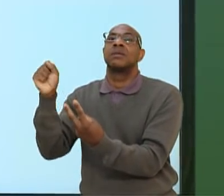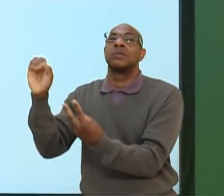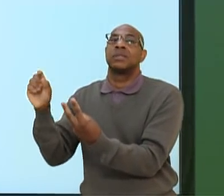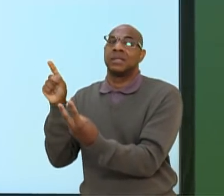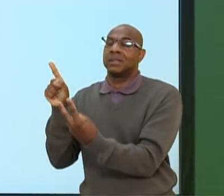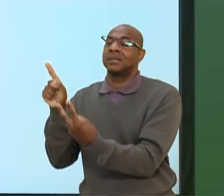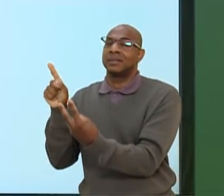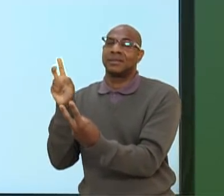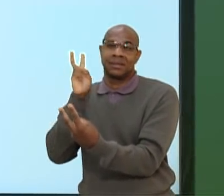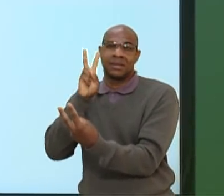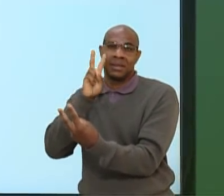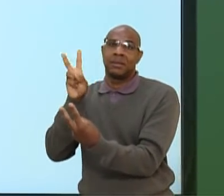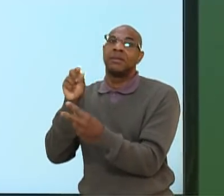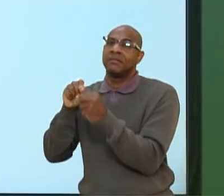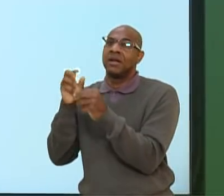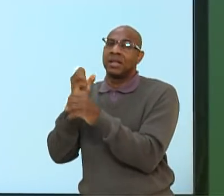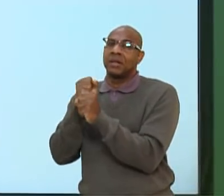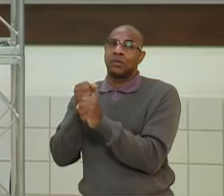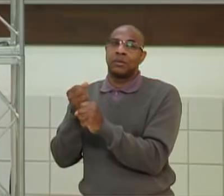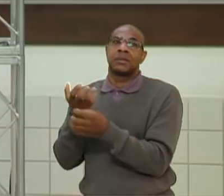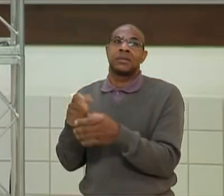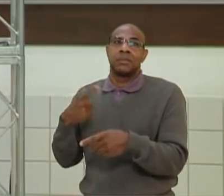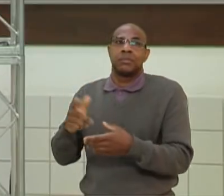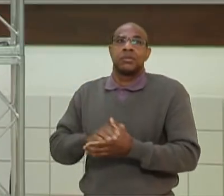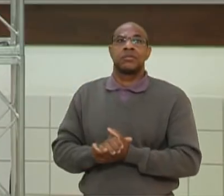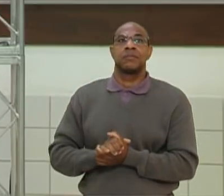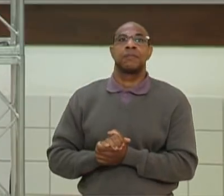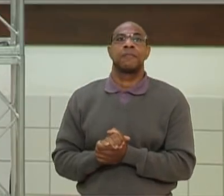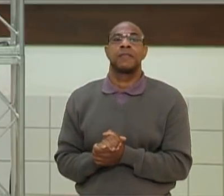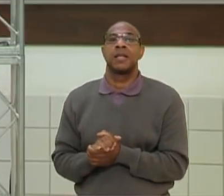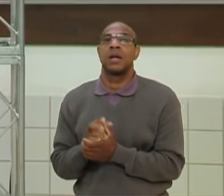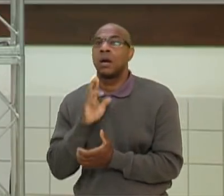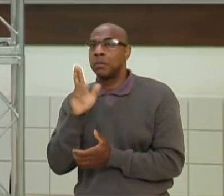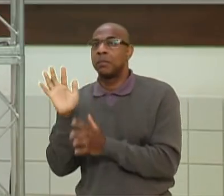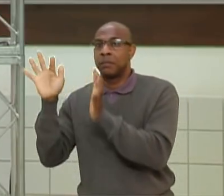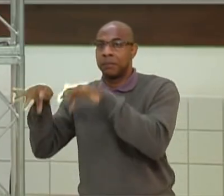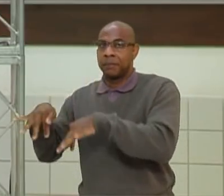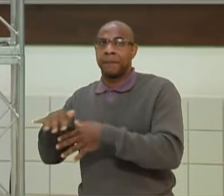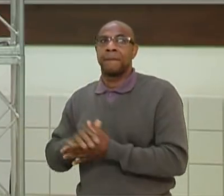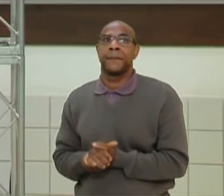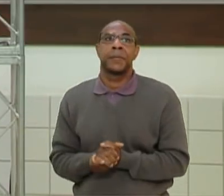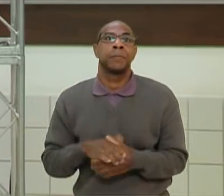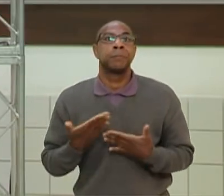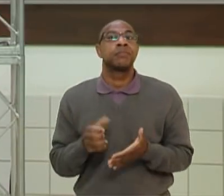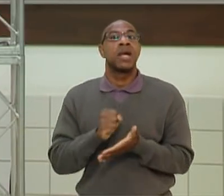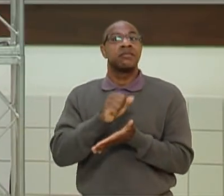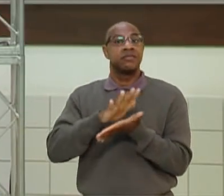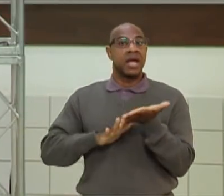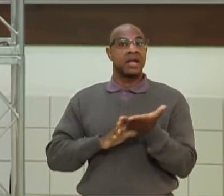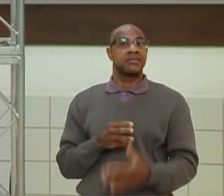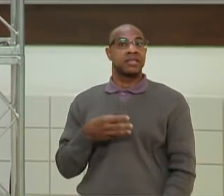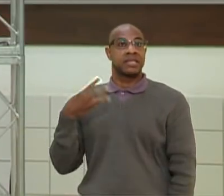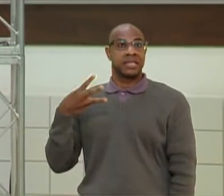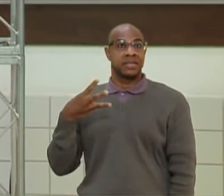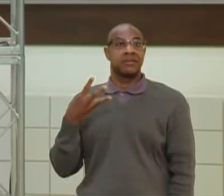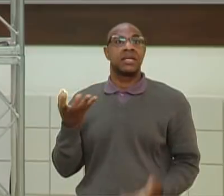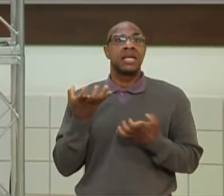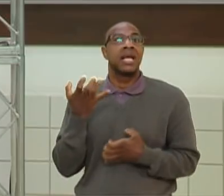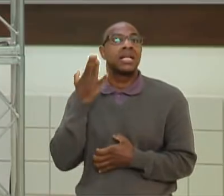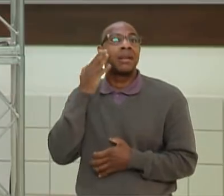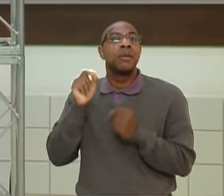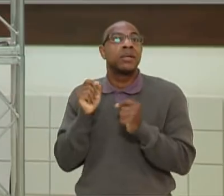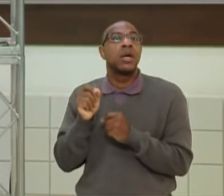ângulo. Essa seria a nossa resposta final nesse exercício. No exercício 3, nós queremos saber